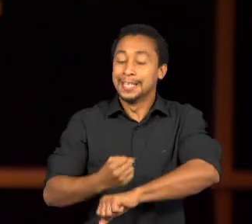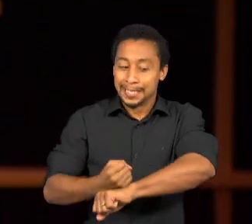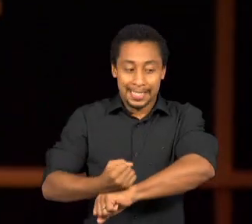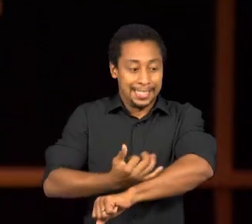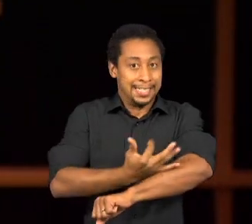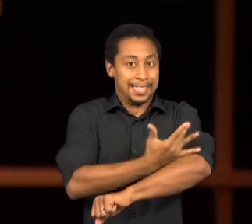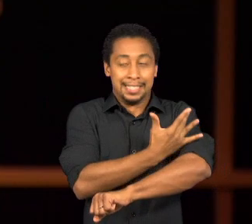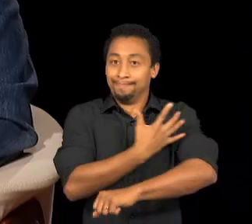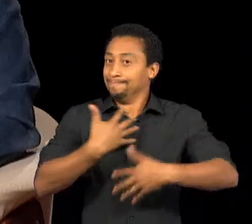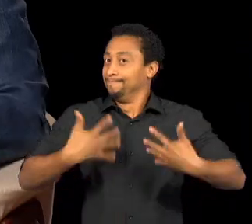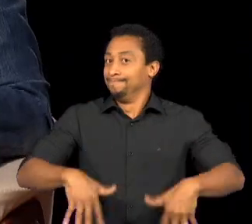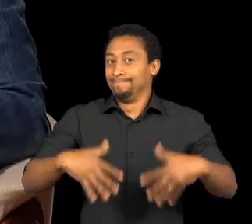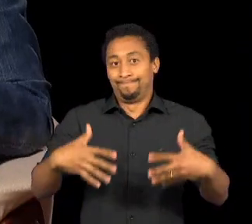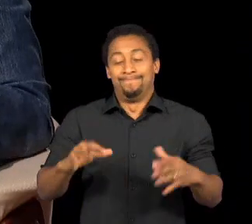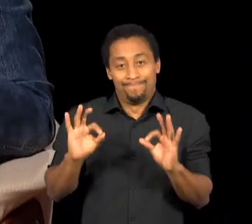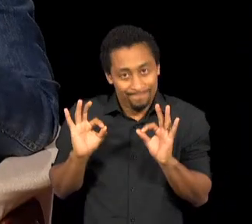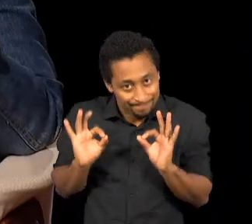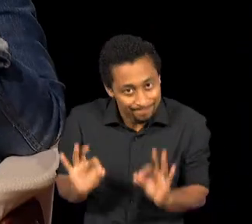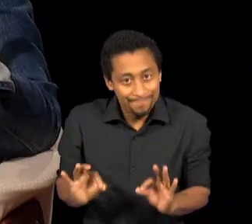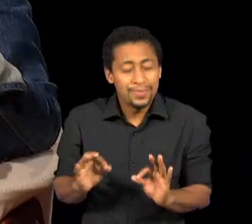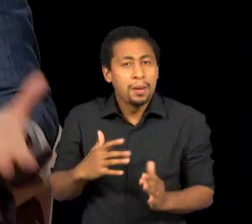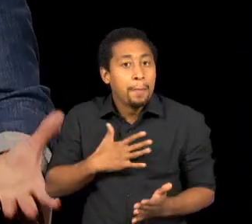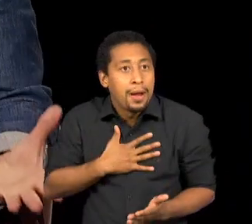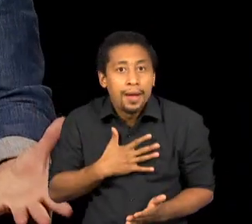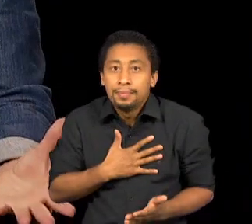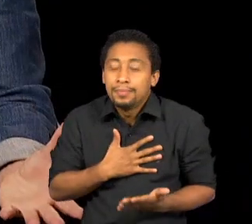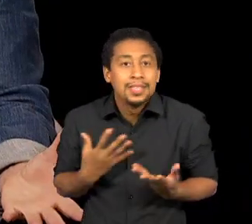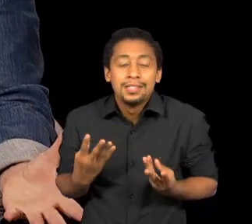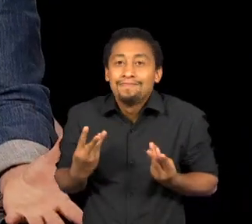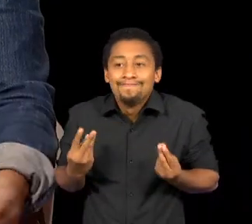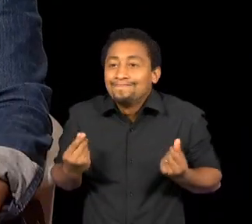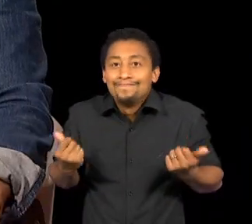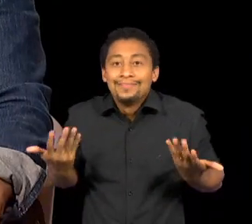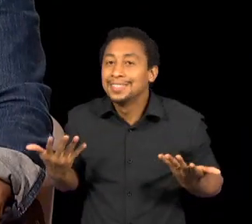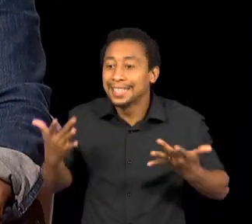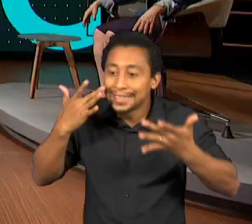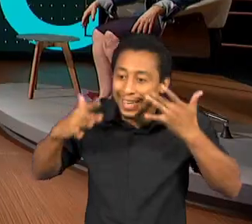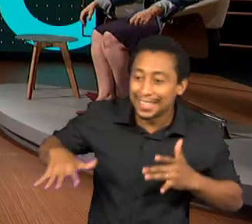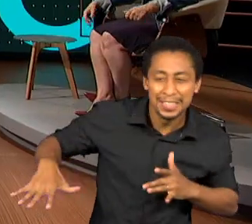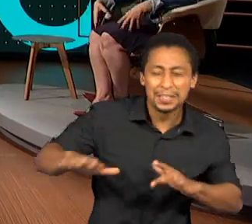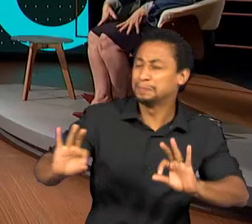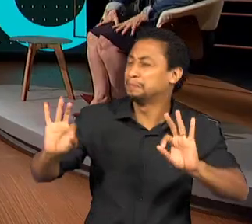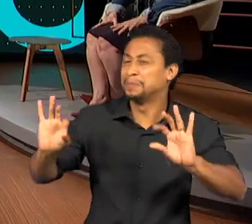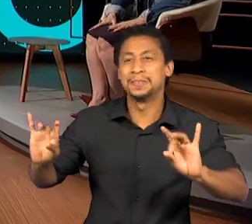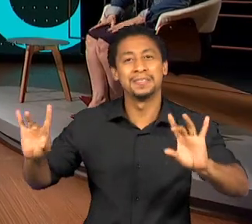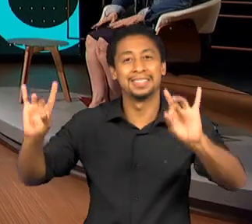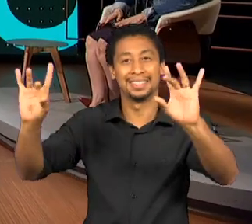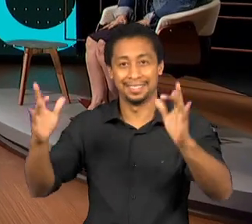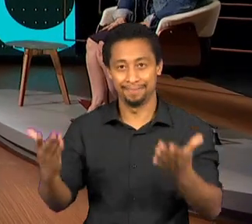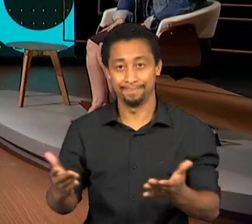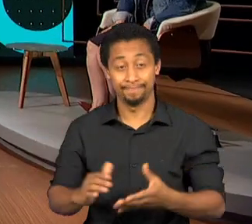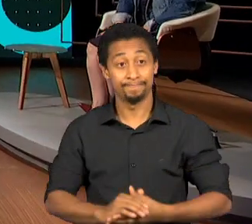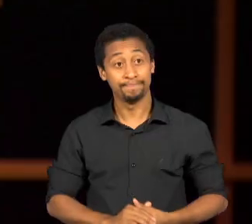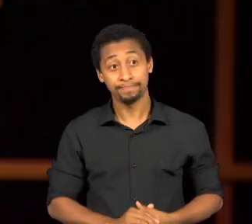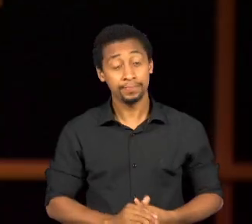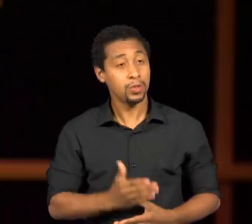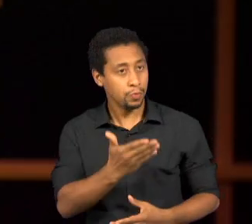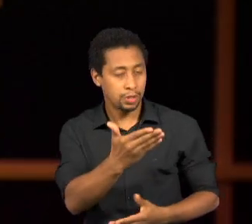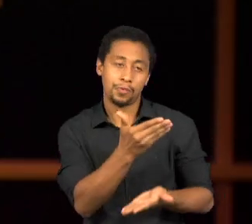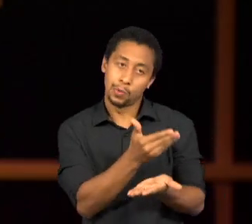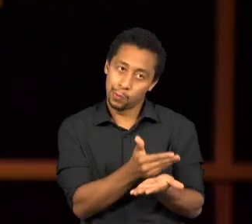muitas emoções. Para mim era tudo muito grande, sabe? E você ainda estava no início de